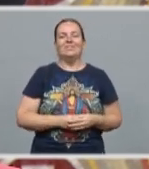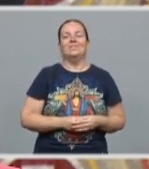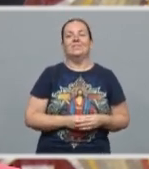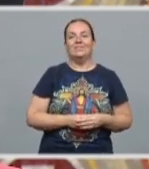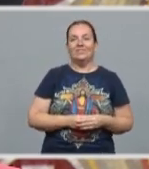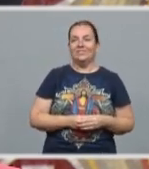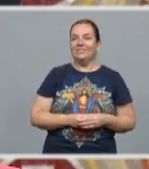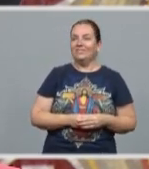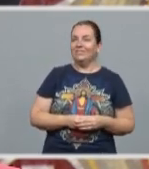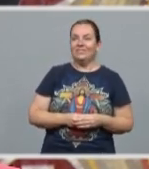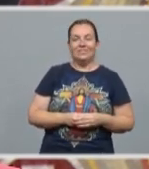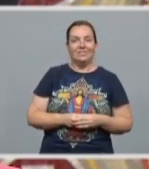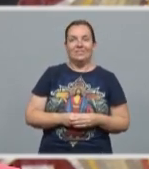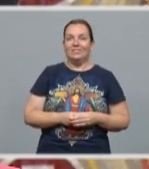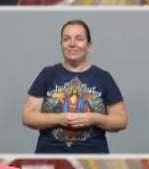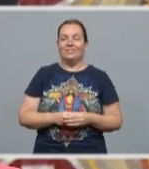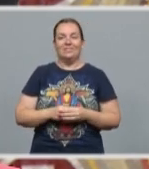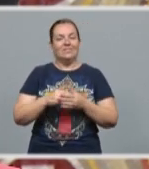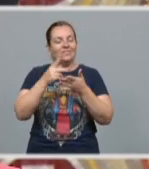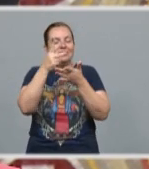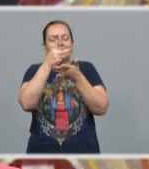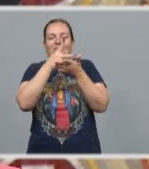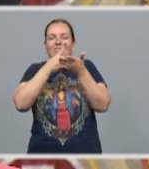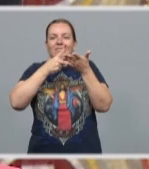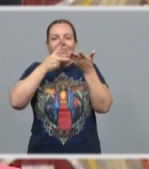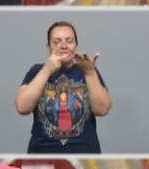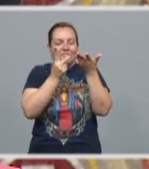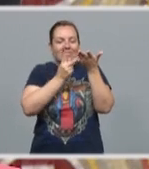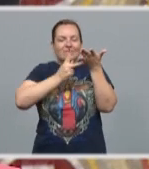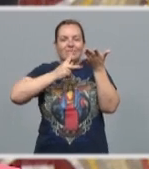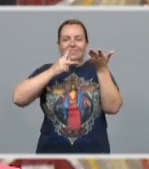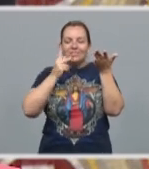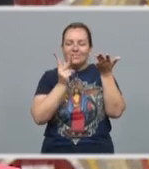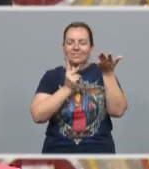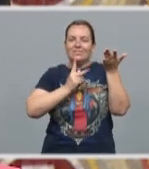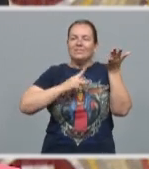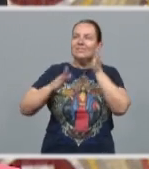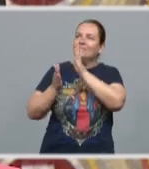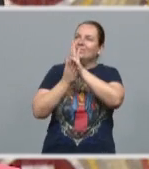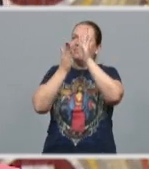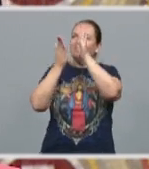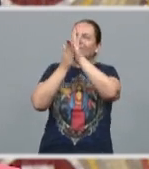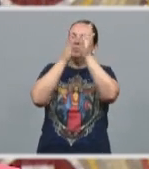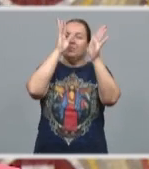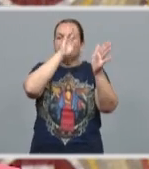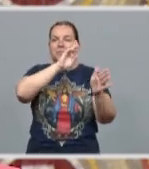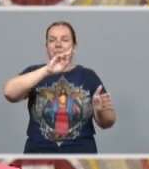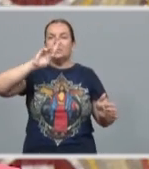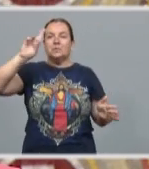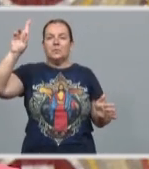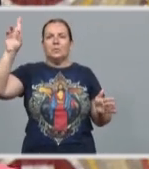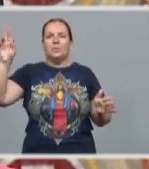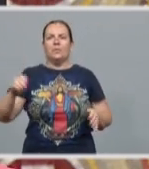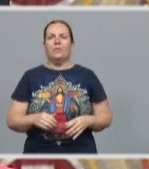lábios, um poema em louvor ao Senhor.